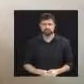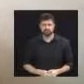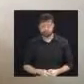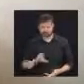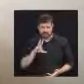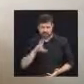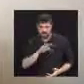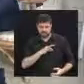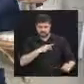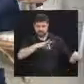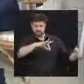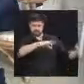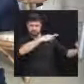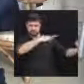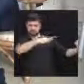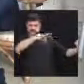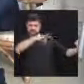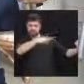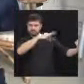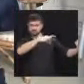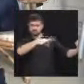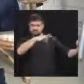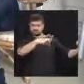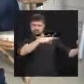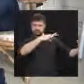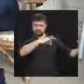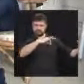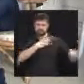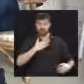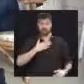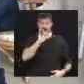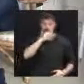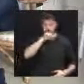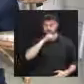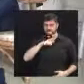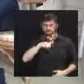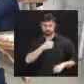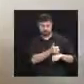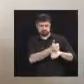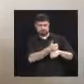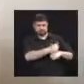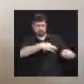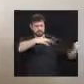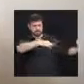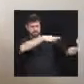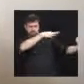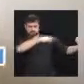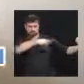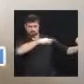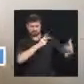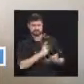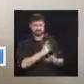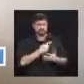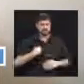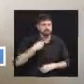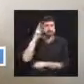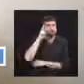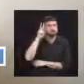Você gosta de Vivaldi? Muito bom, Vivaldi. Meu pai era violinista. Então, toda vez que eu escuto